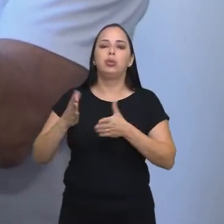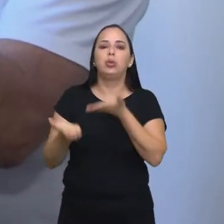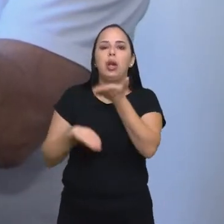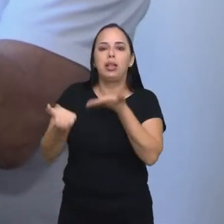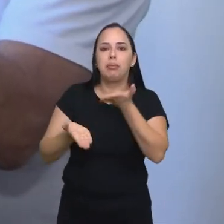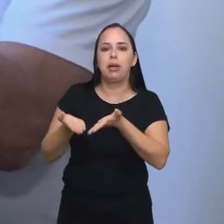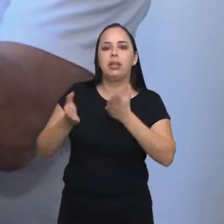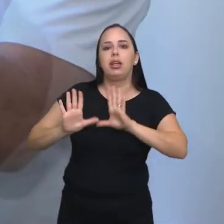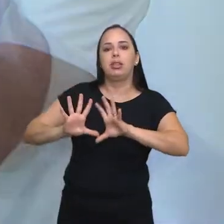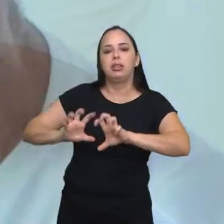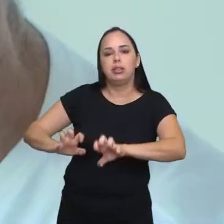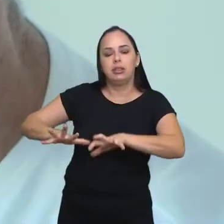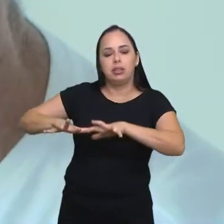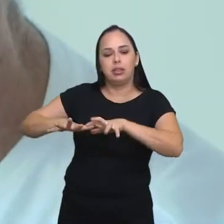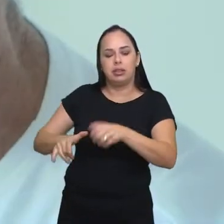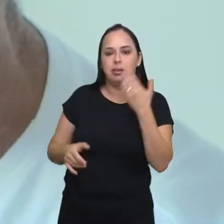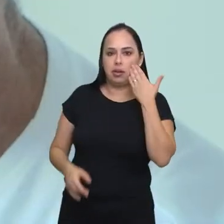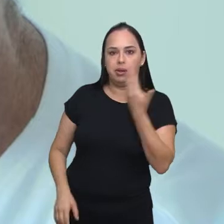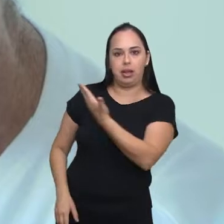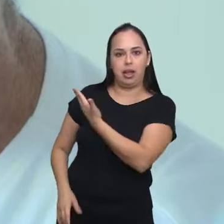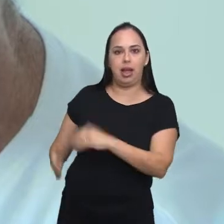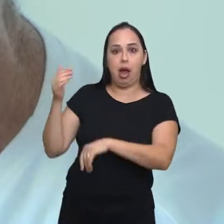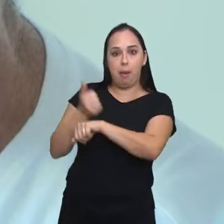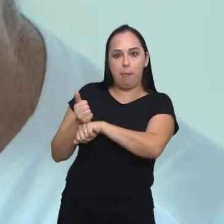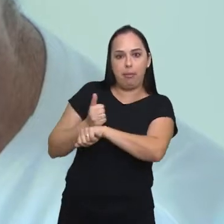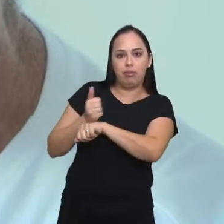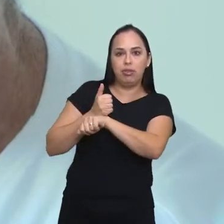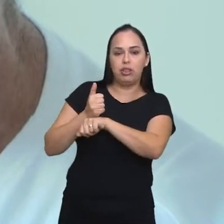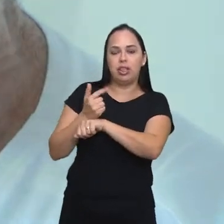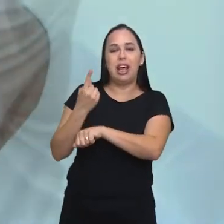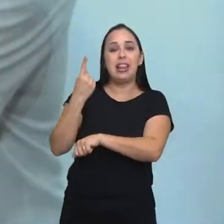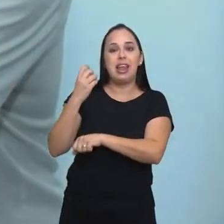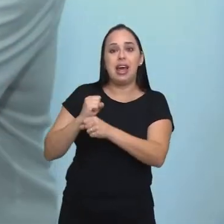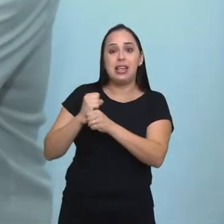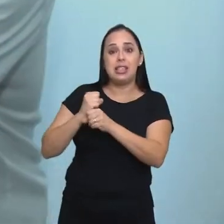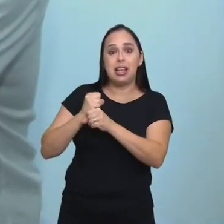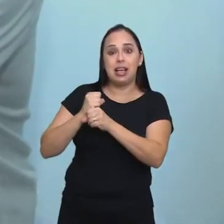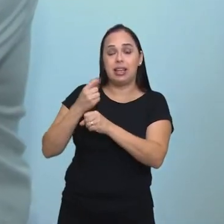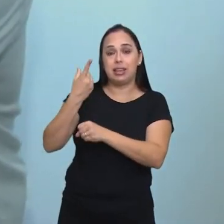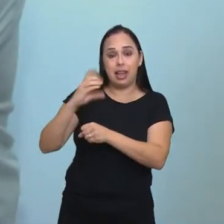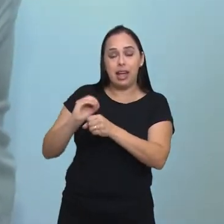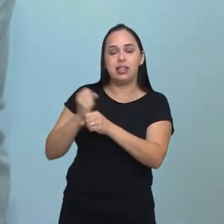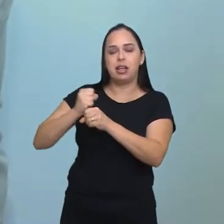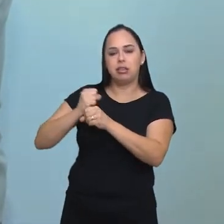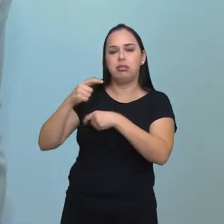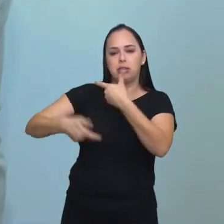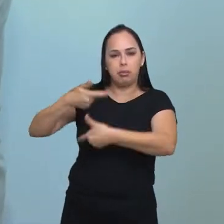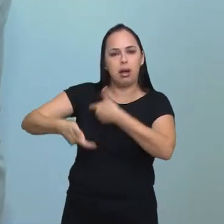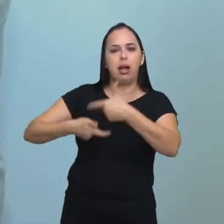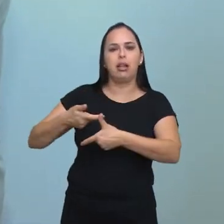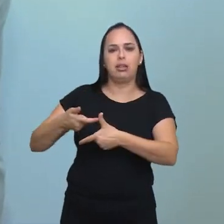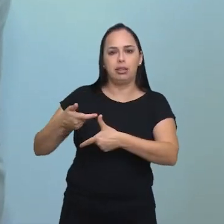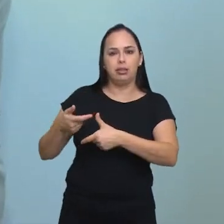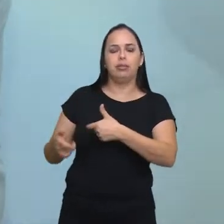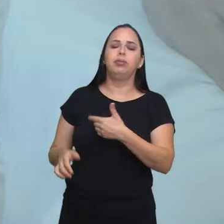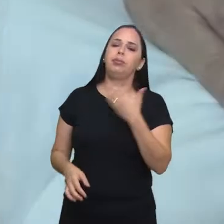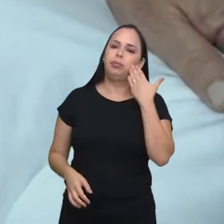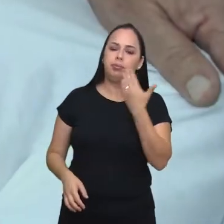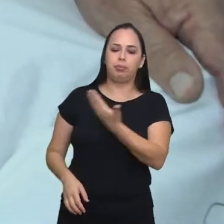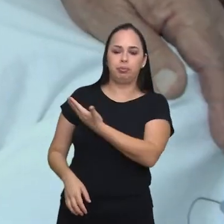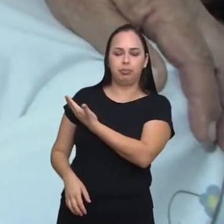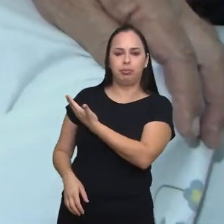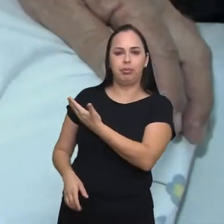o voluntário Mário, que está conosco há mais de 10 anos, faz. É um relaxamento, professor de yoga, então ele faz um